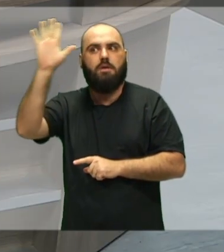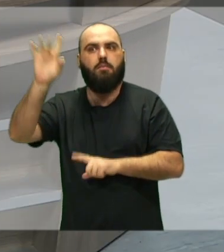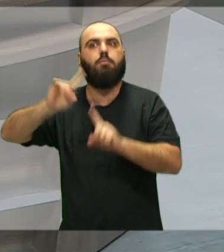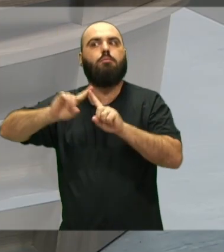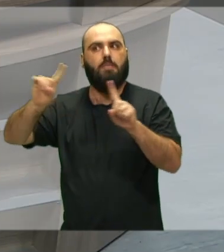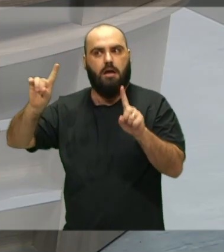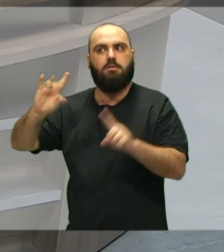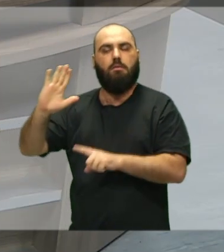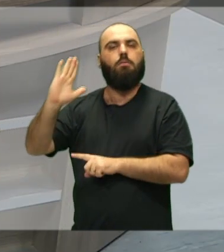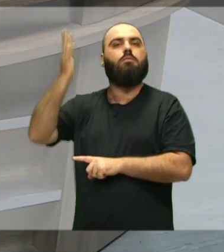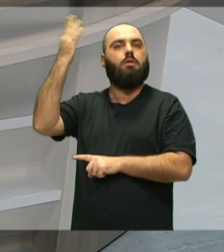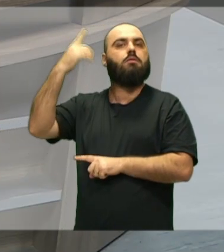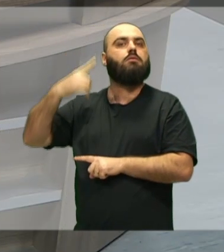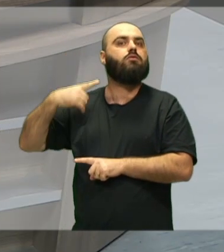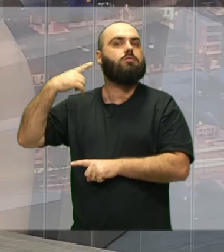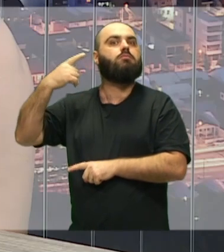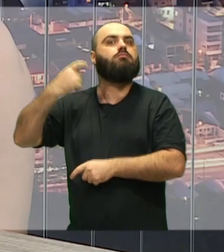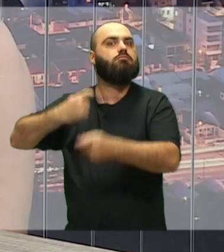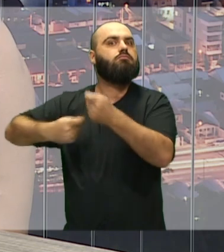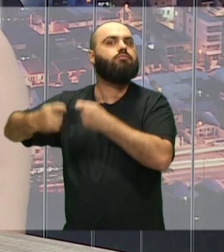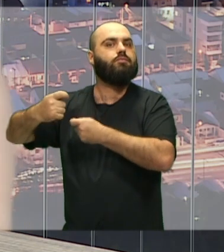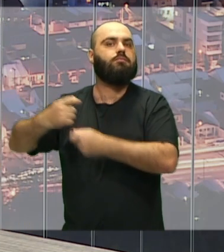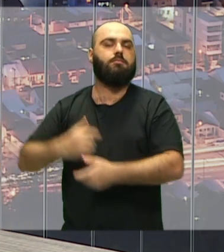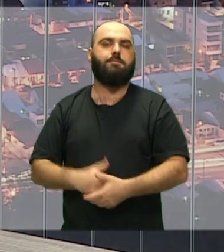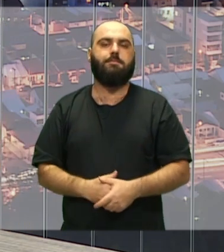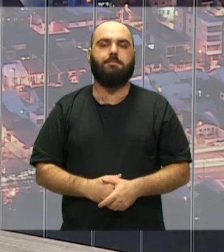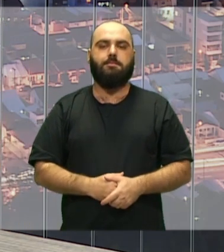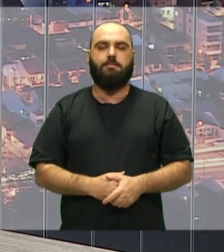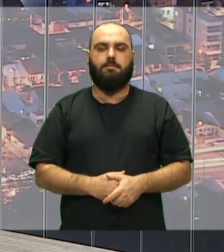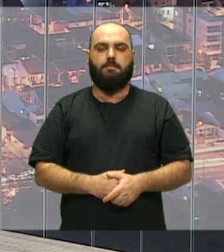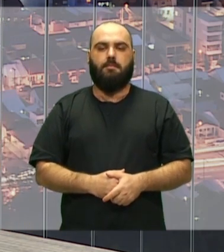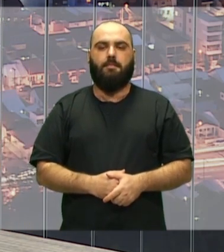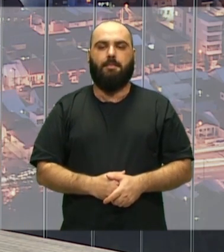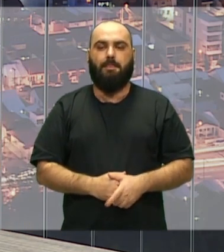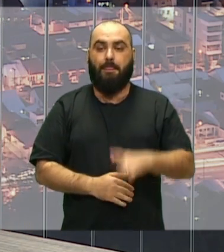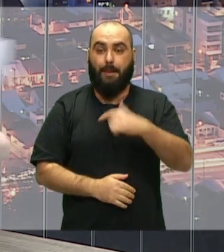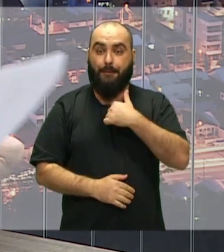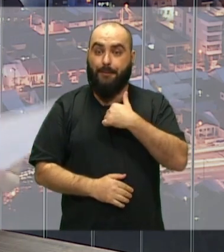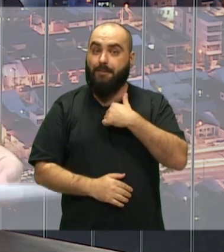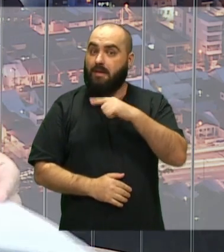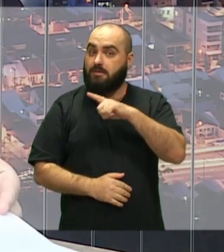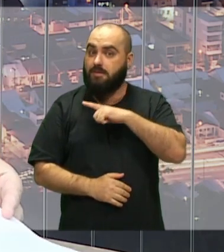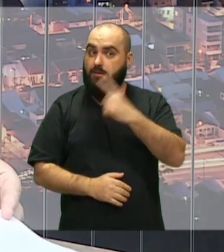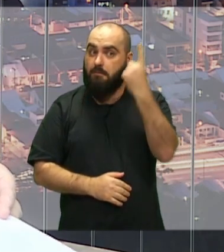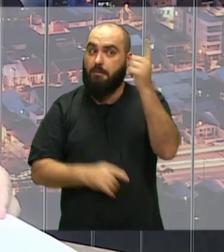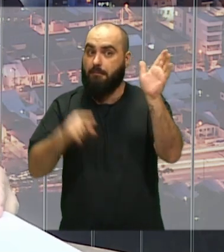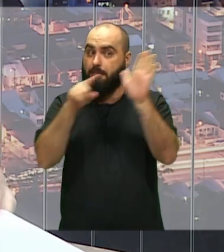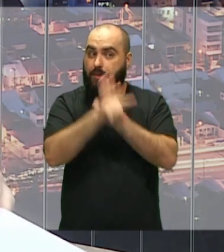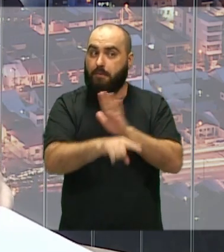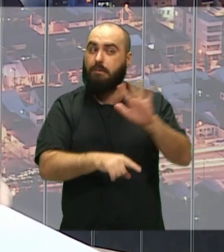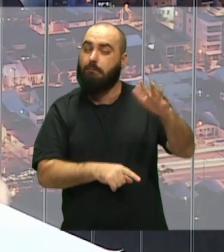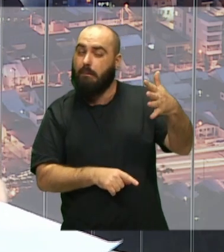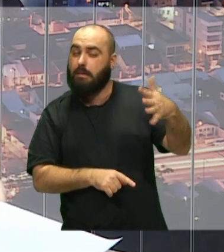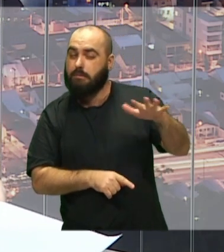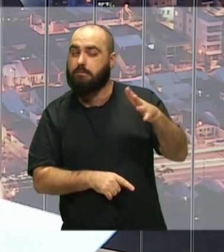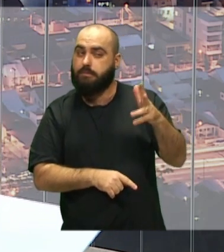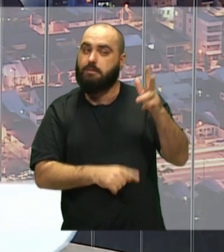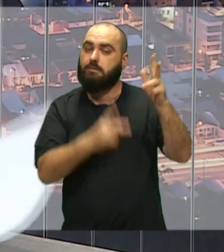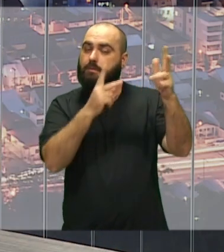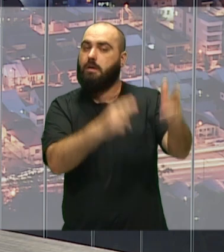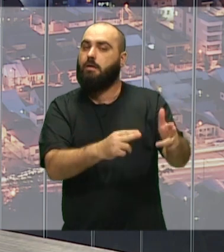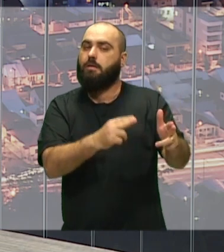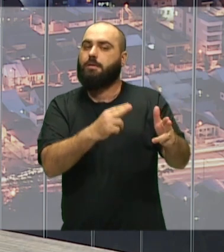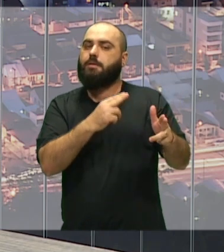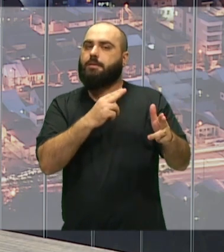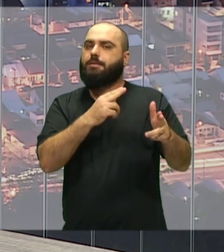direito administrativo. Inclusive, eu tinha até programado uma pergunta mais ou menos nesse sentido, eu até coloquei